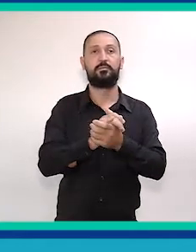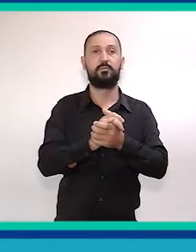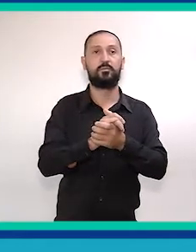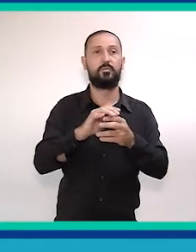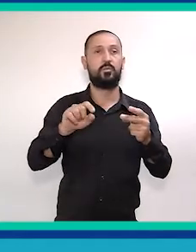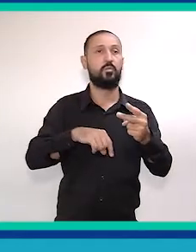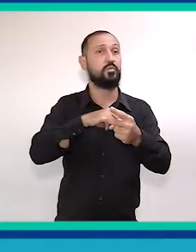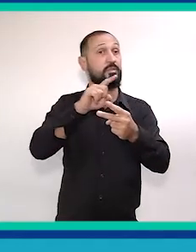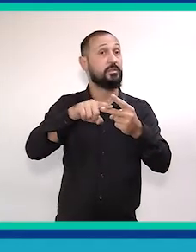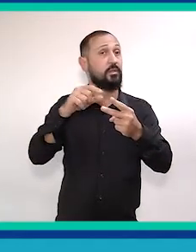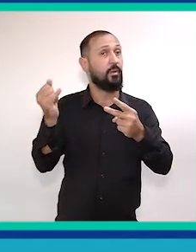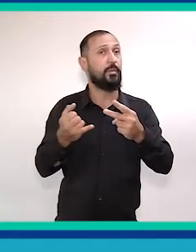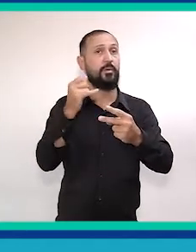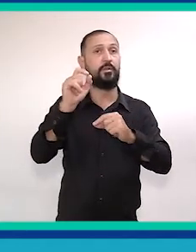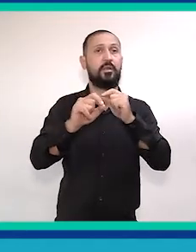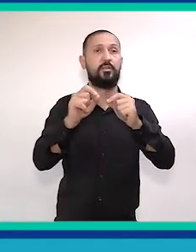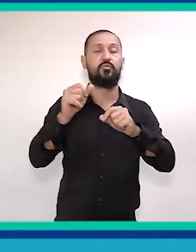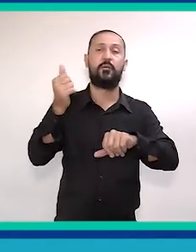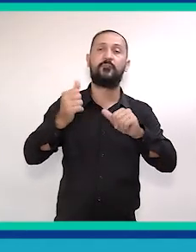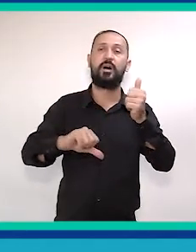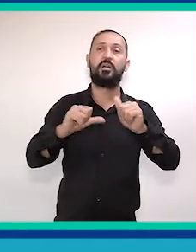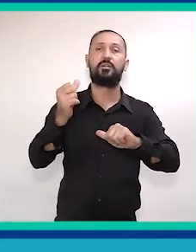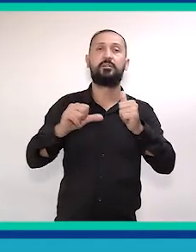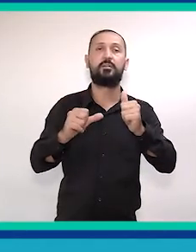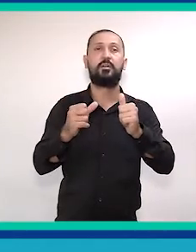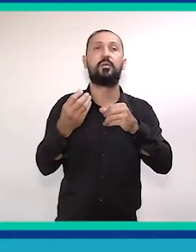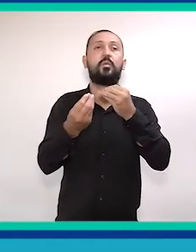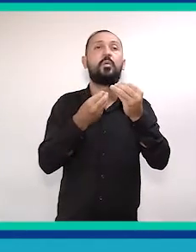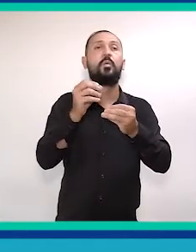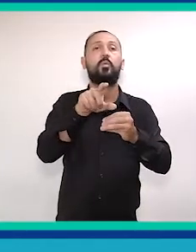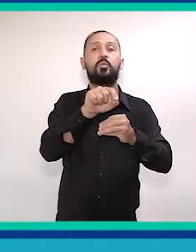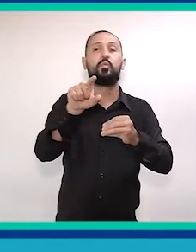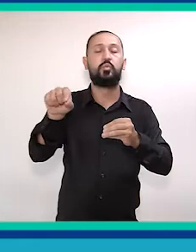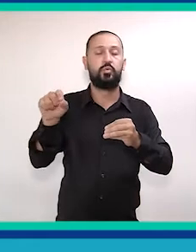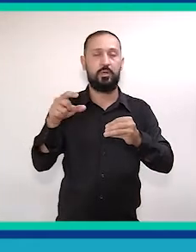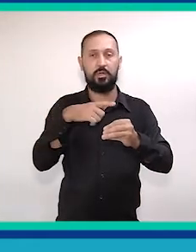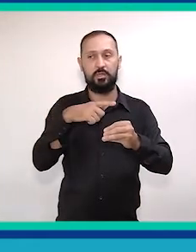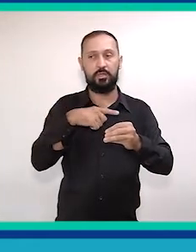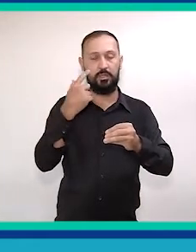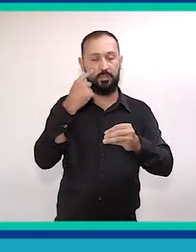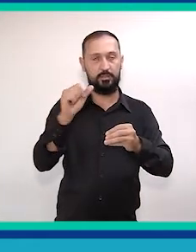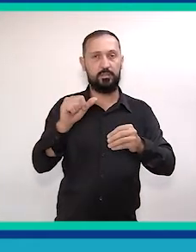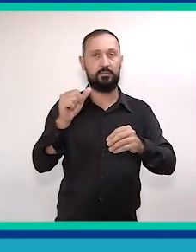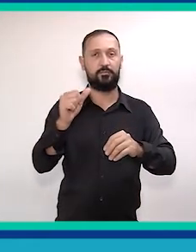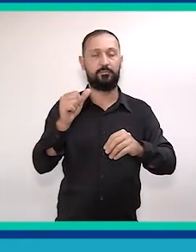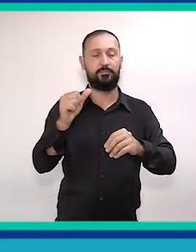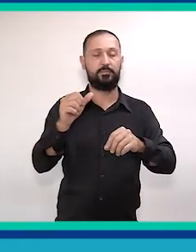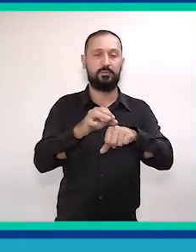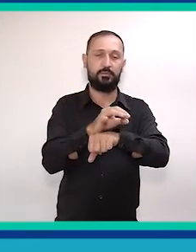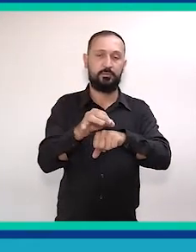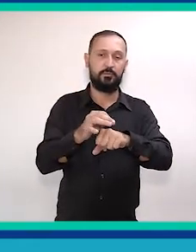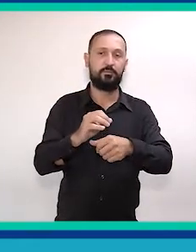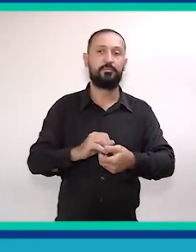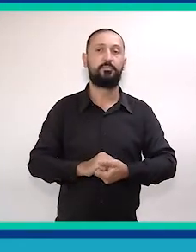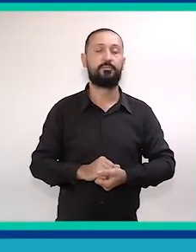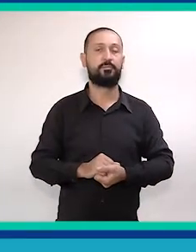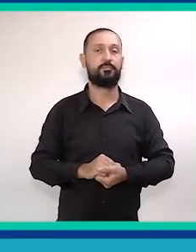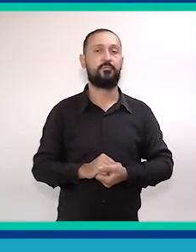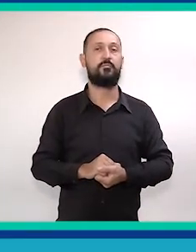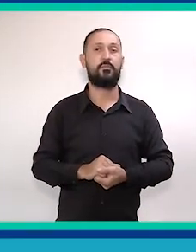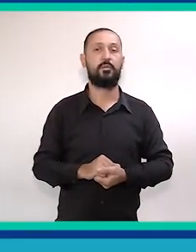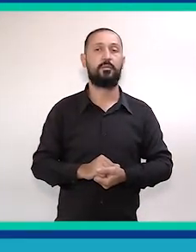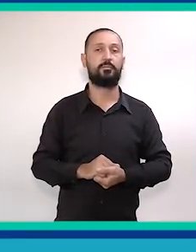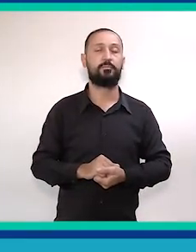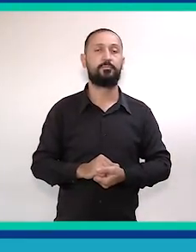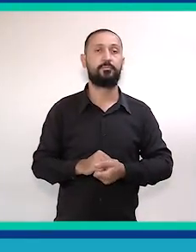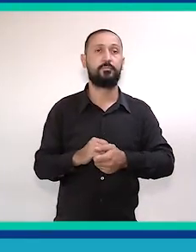saudável. O segundo ponto importante é a gente avaliar a seletividade dessa célula. Então, como eu acabei de falar, a